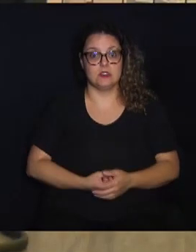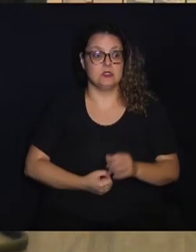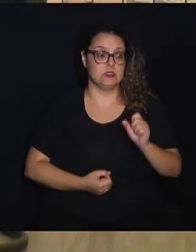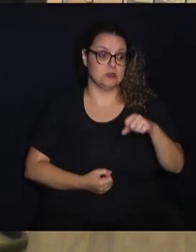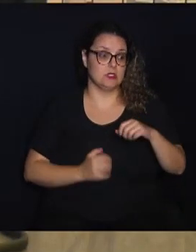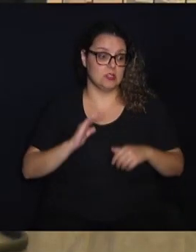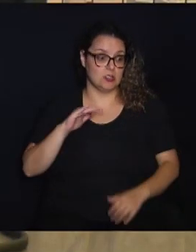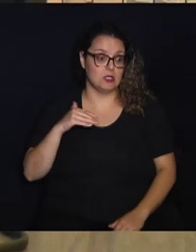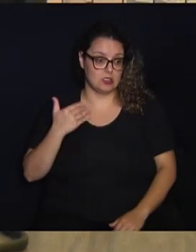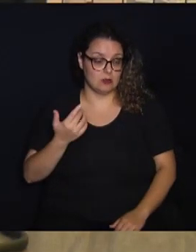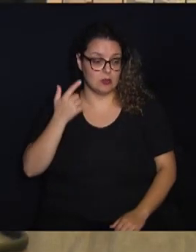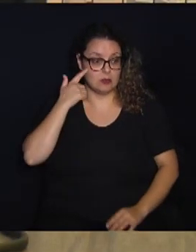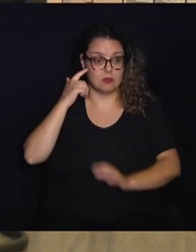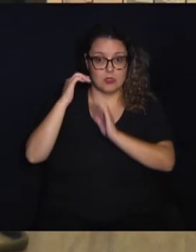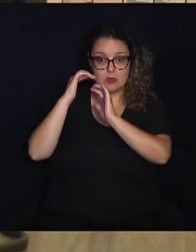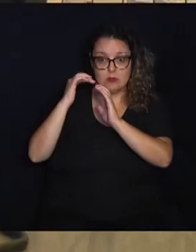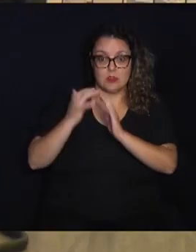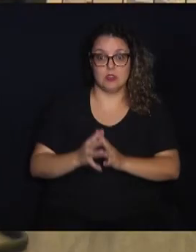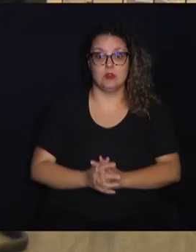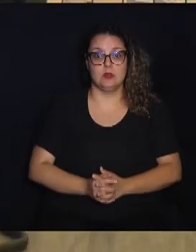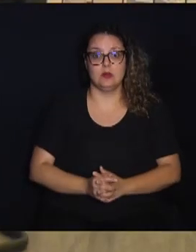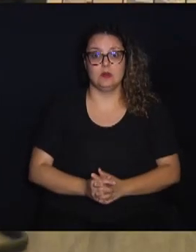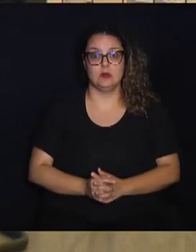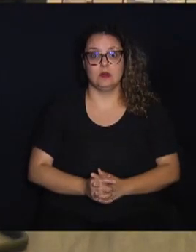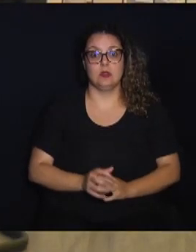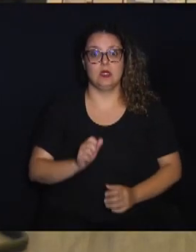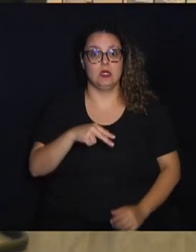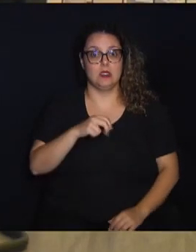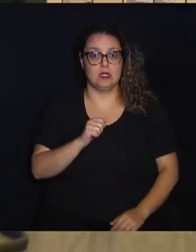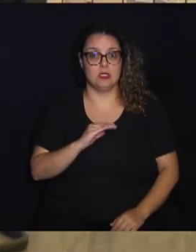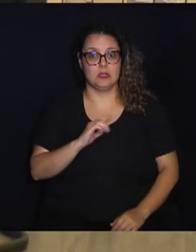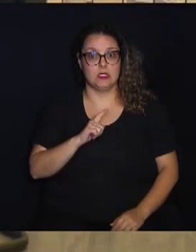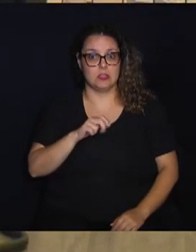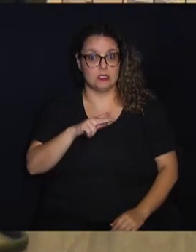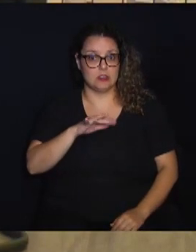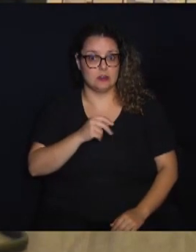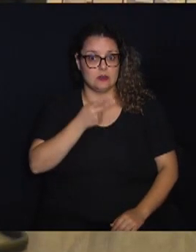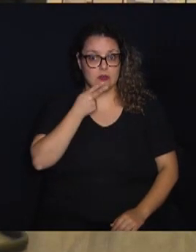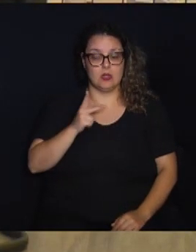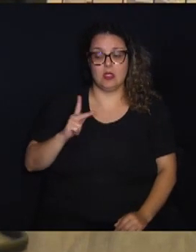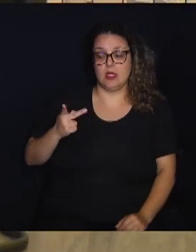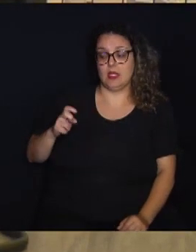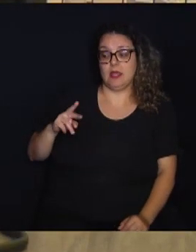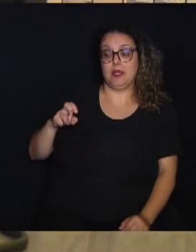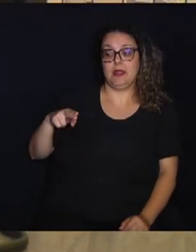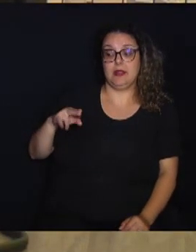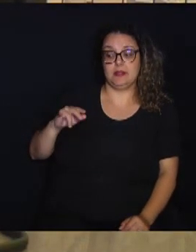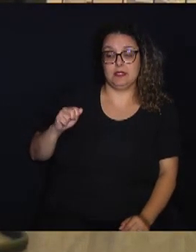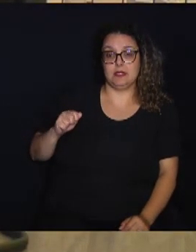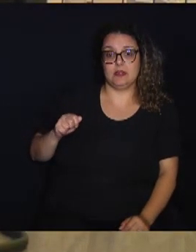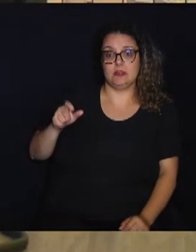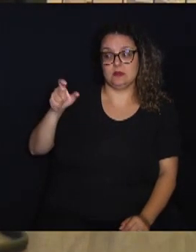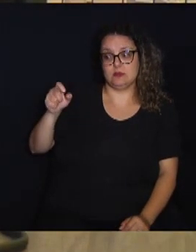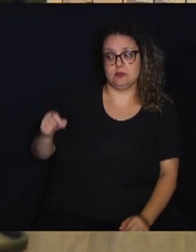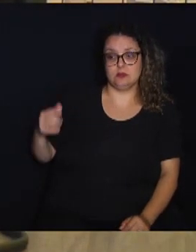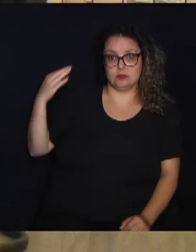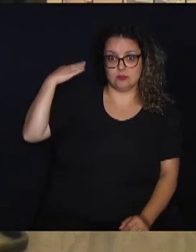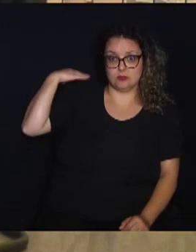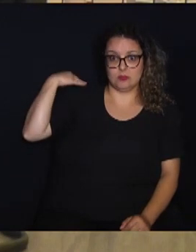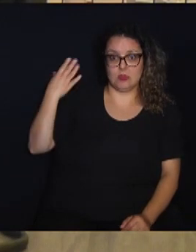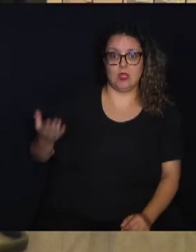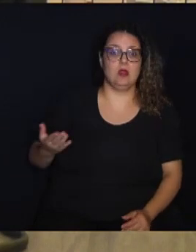gente pensa, por exemplo, nessas questões, a Ana Cláudia mencionou, por exemplo, uma hérnia de disco. A pessoa começa a fazer sozinha,